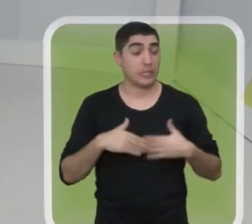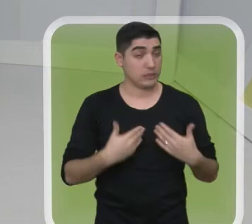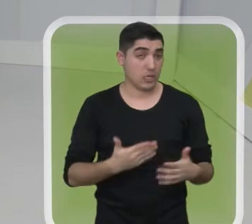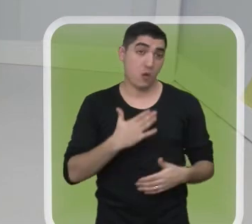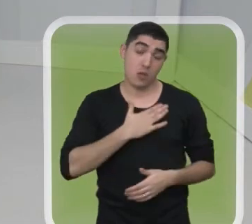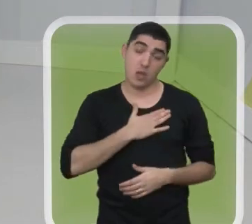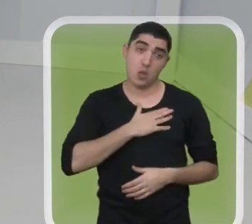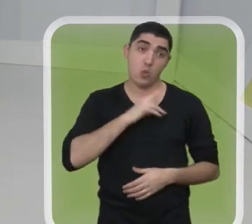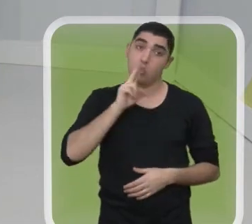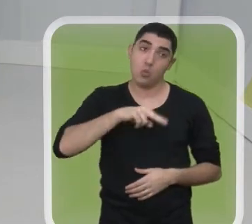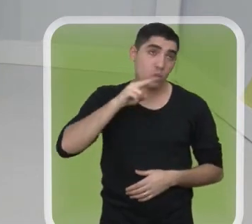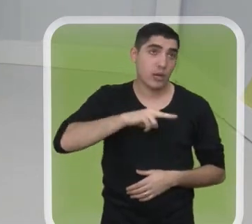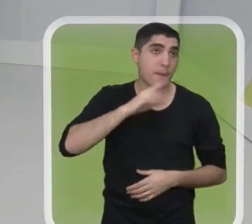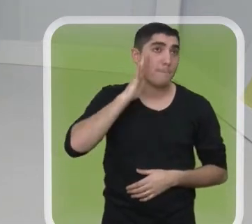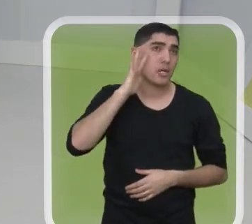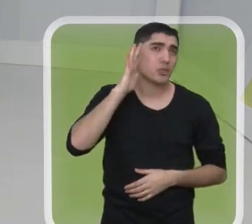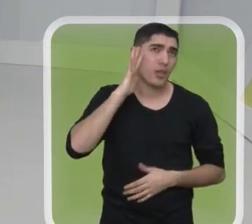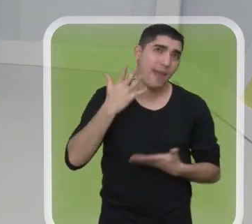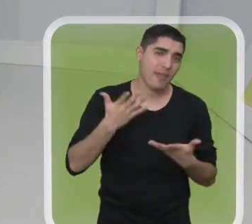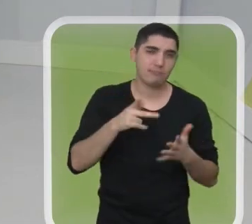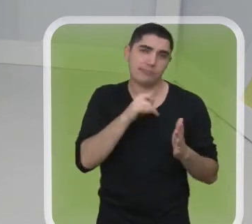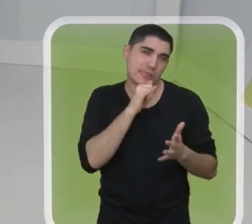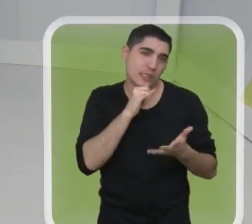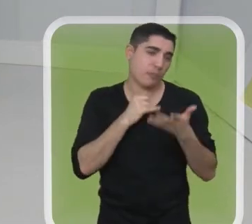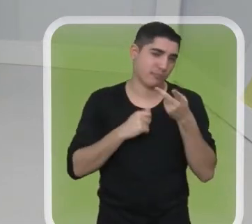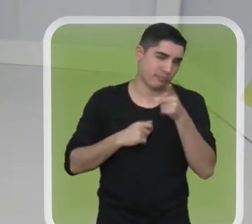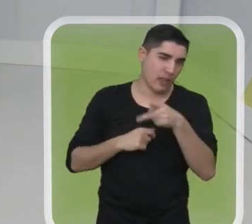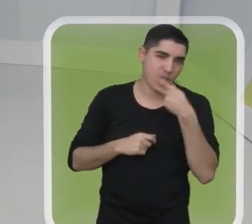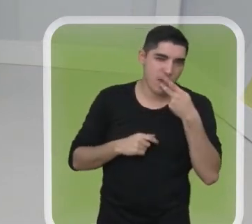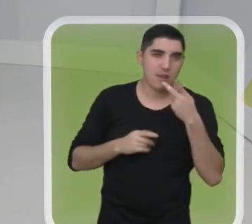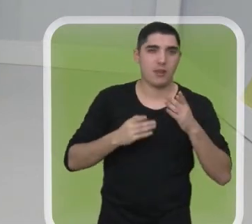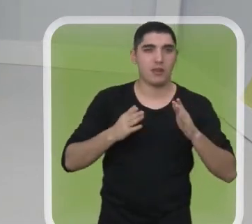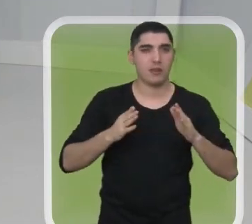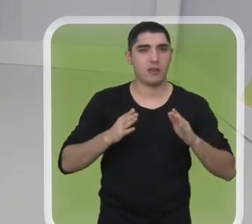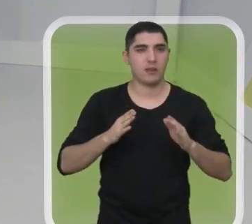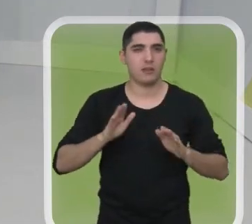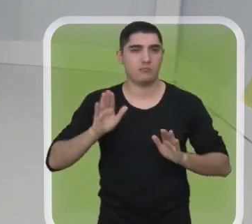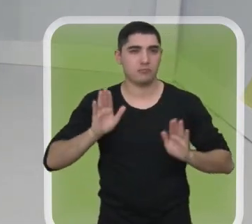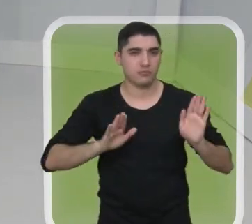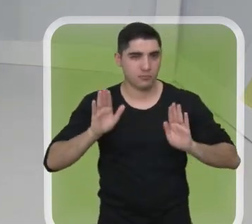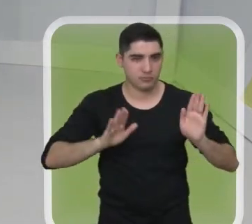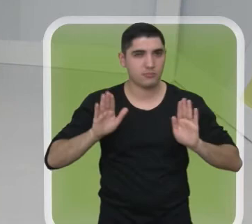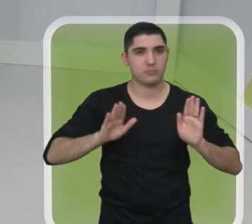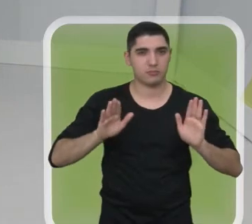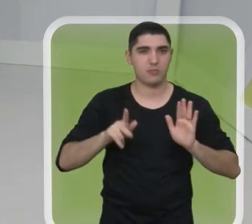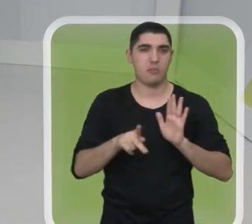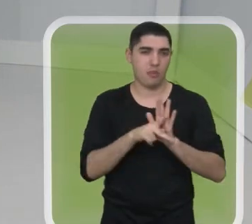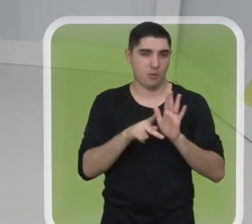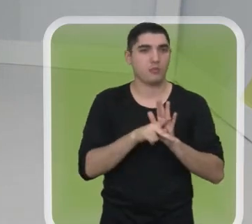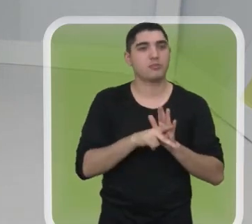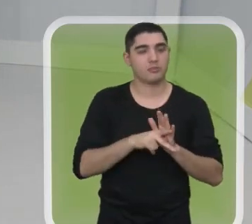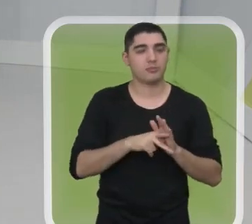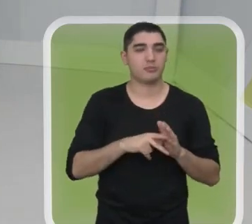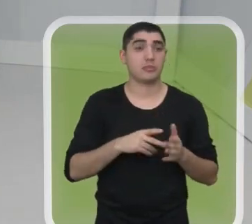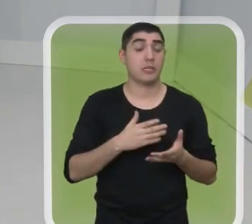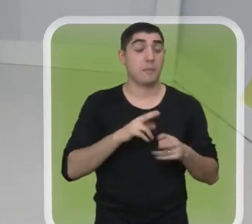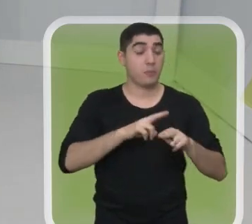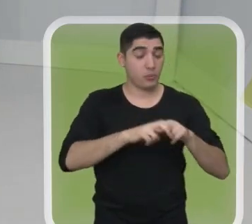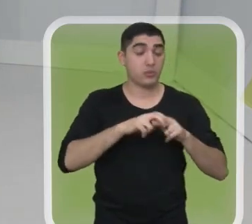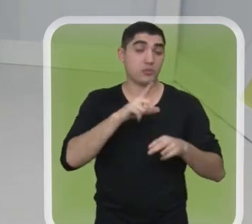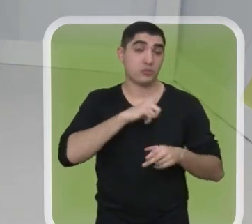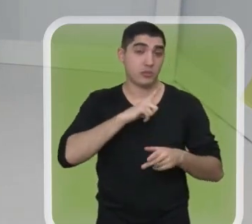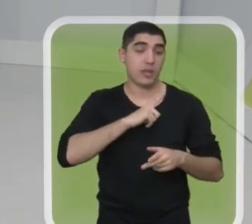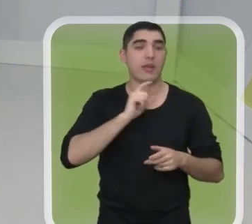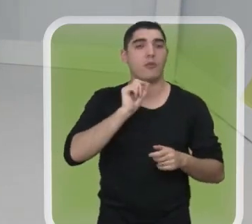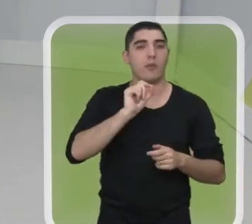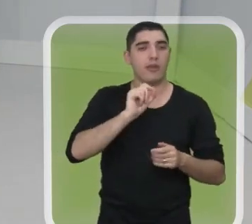para esse edital de licitação especificamente. Se não me engano, ele tem algumas datas que são reservadas para o São José